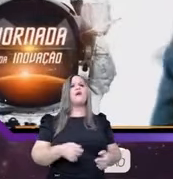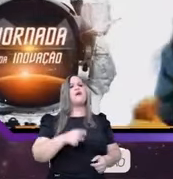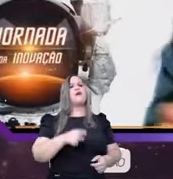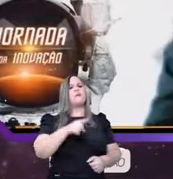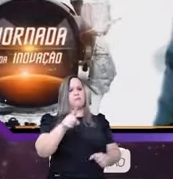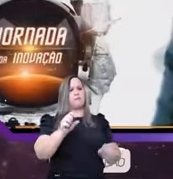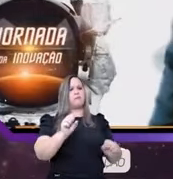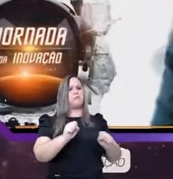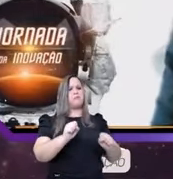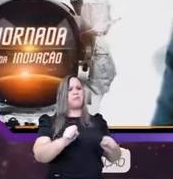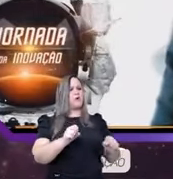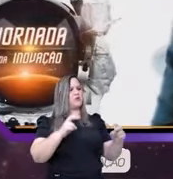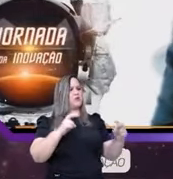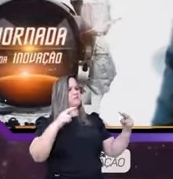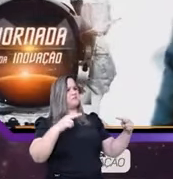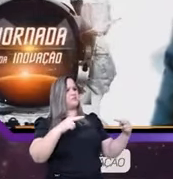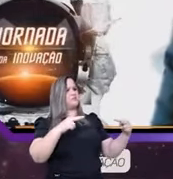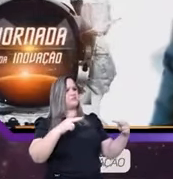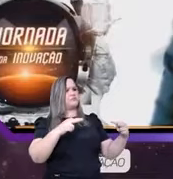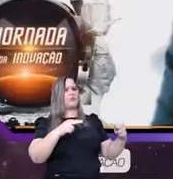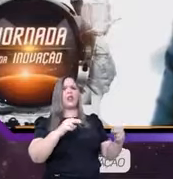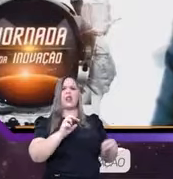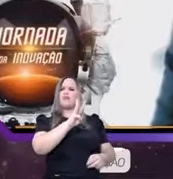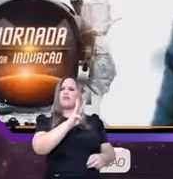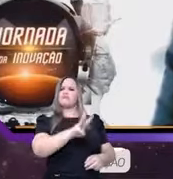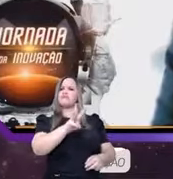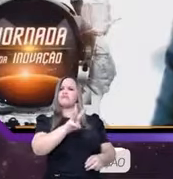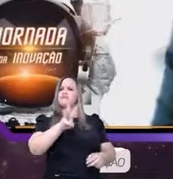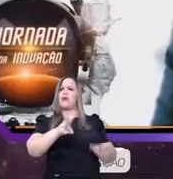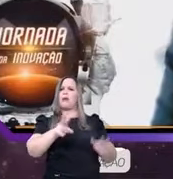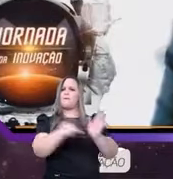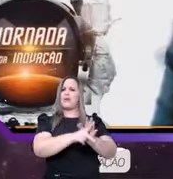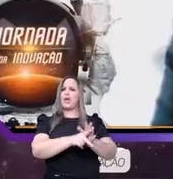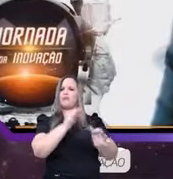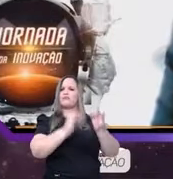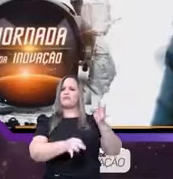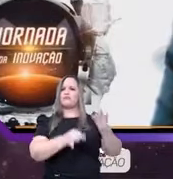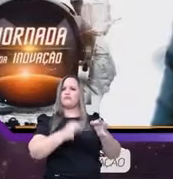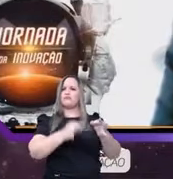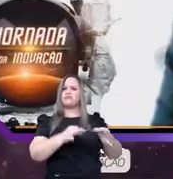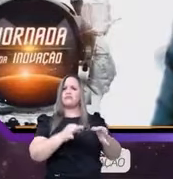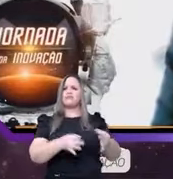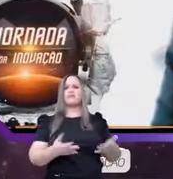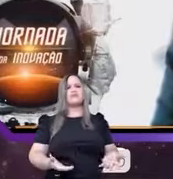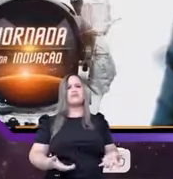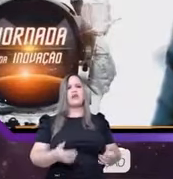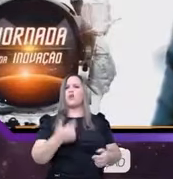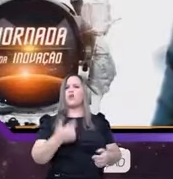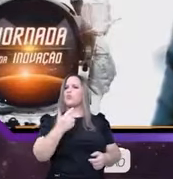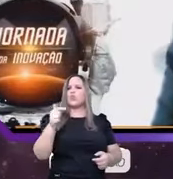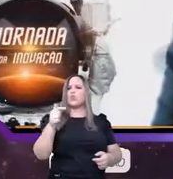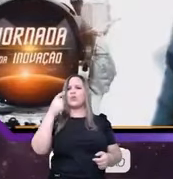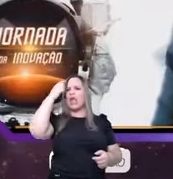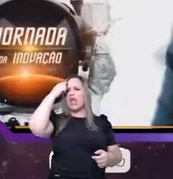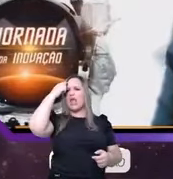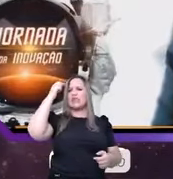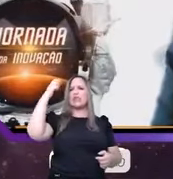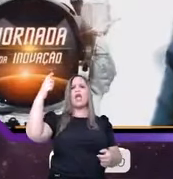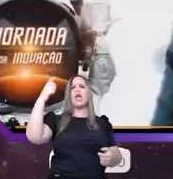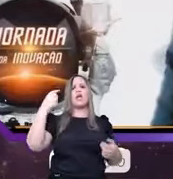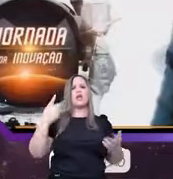jurados, sites dos tribunais, boa parte, a maioria deles, já não tem como a ideia de realizar justiça como